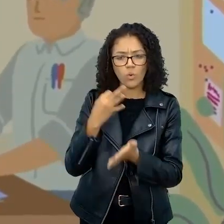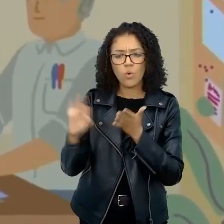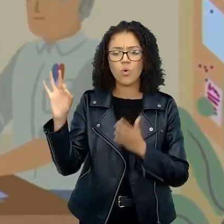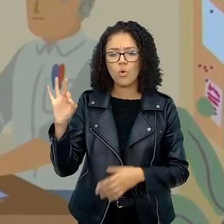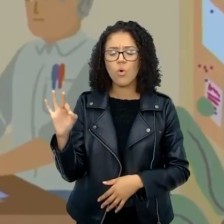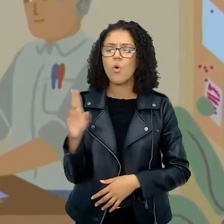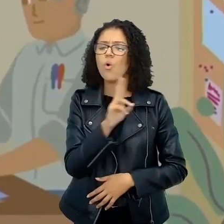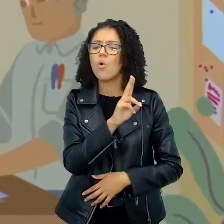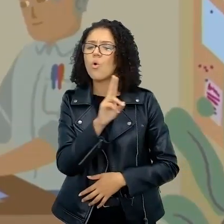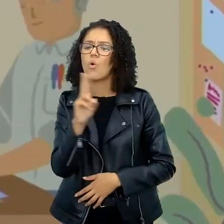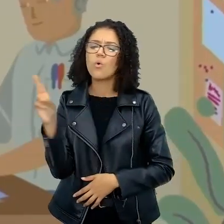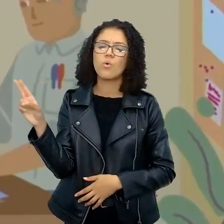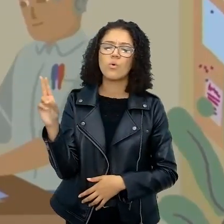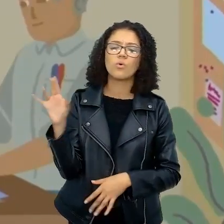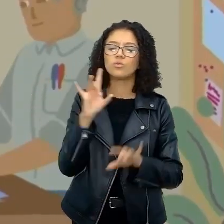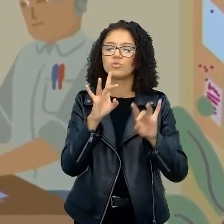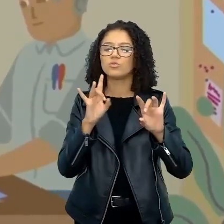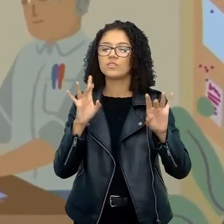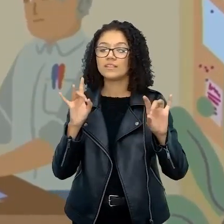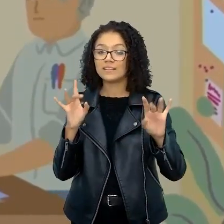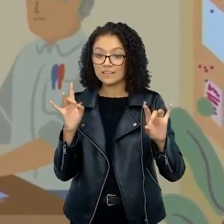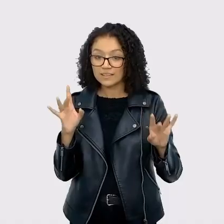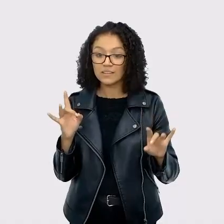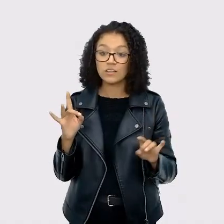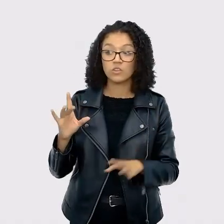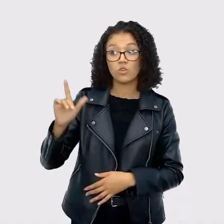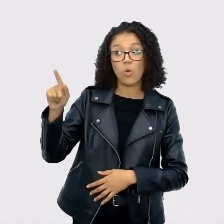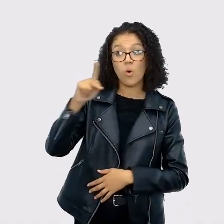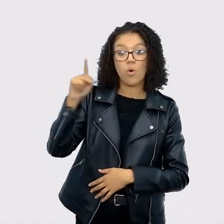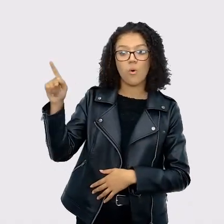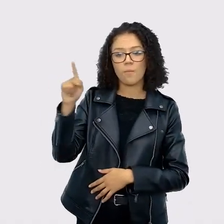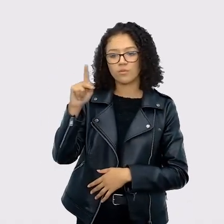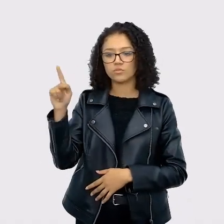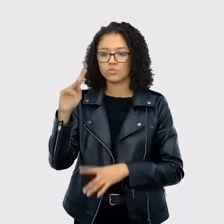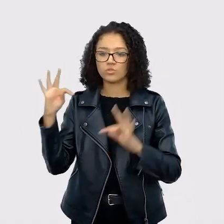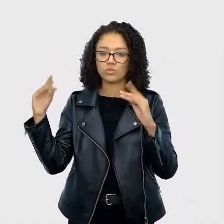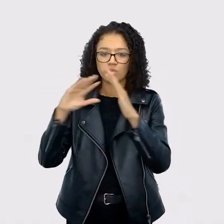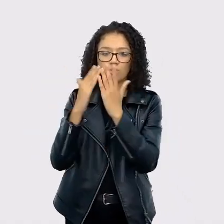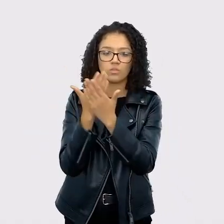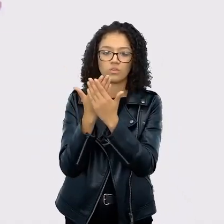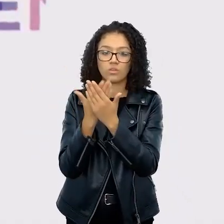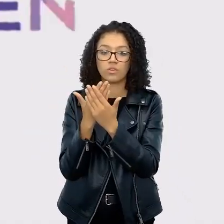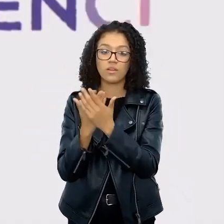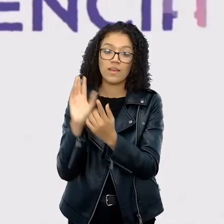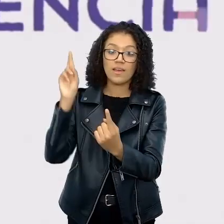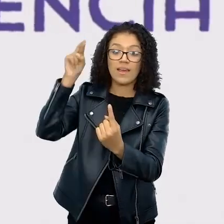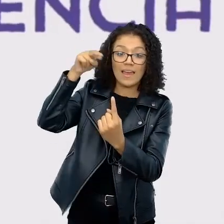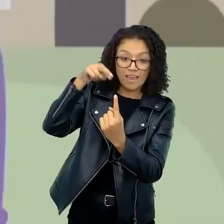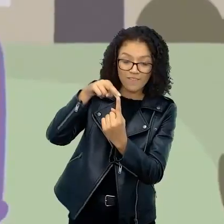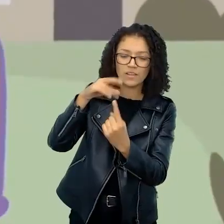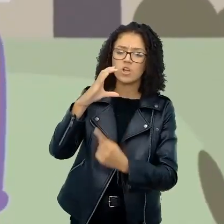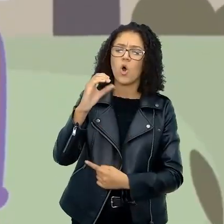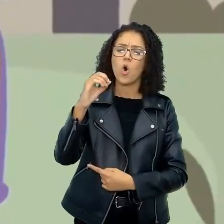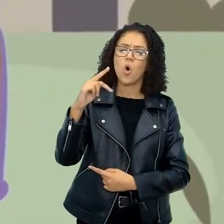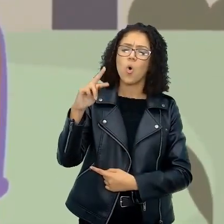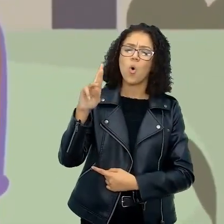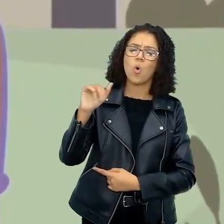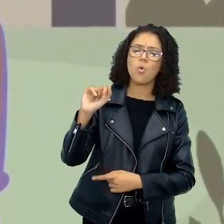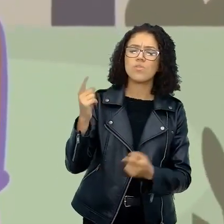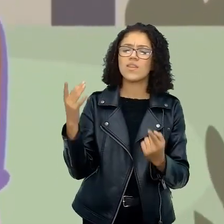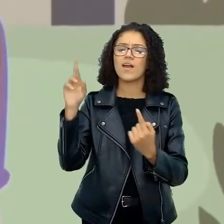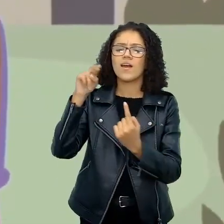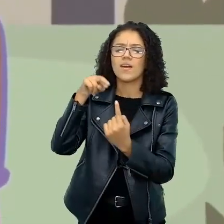técnico para essa troca dinâmica de informações entre os profissionais do fluxo é referência e contrarreferência. Elas